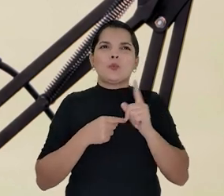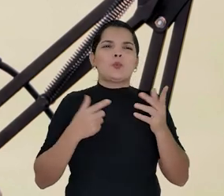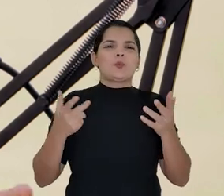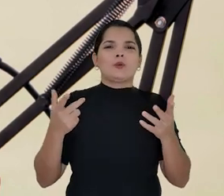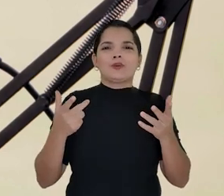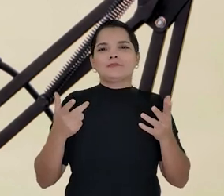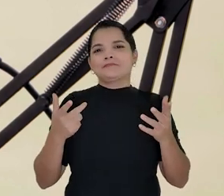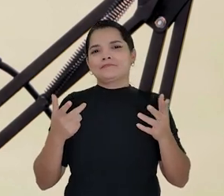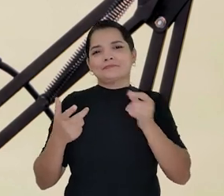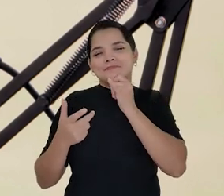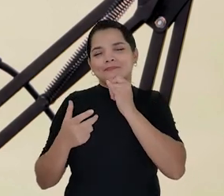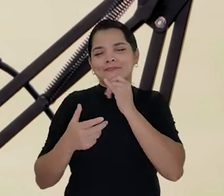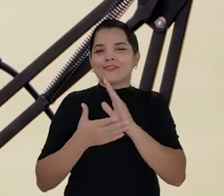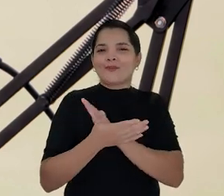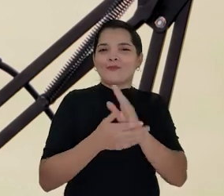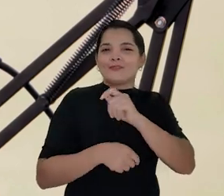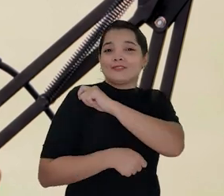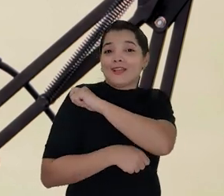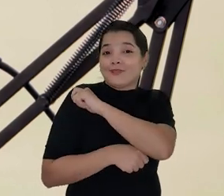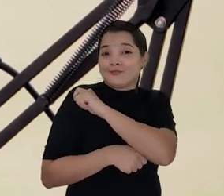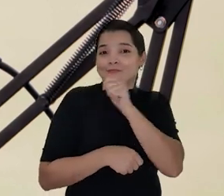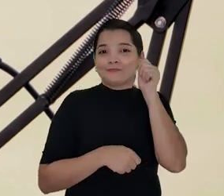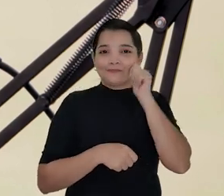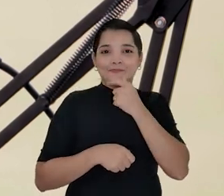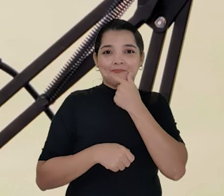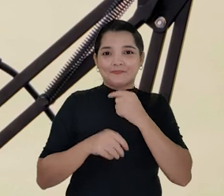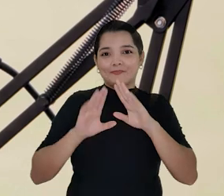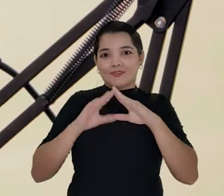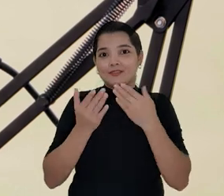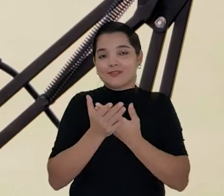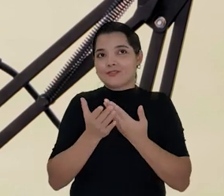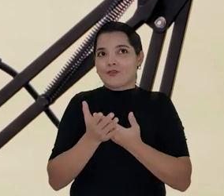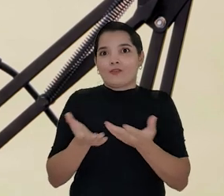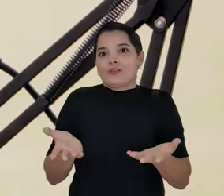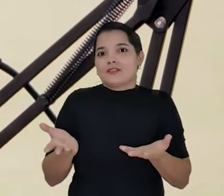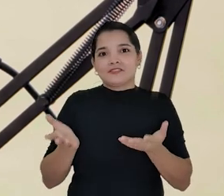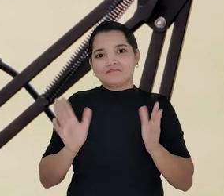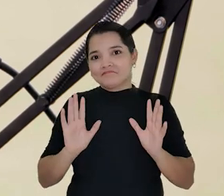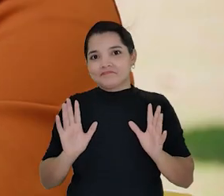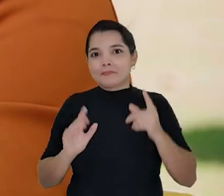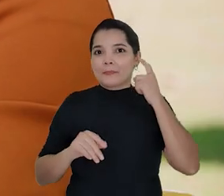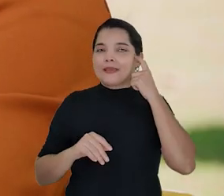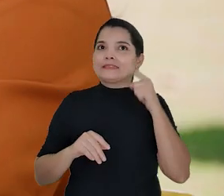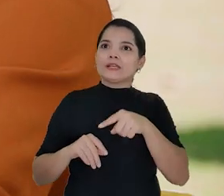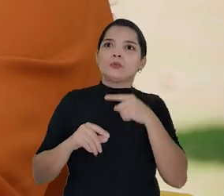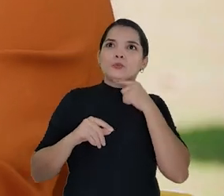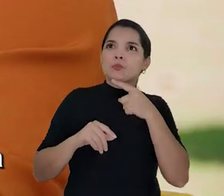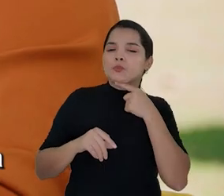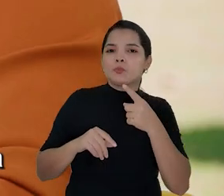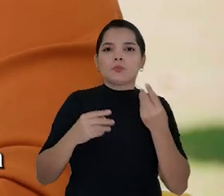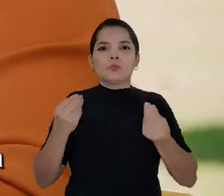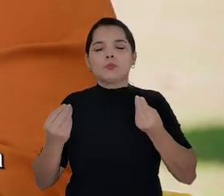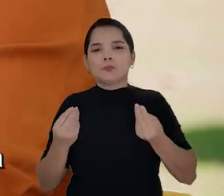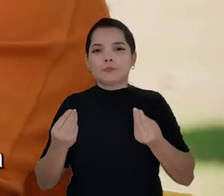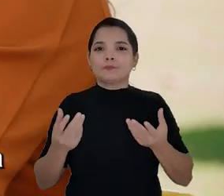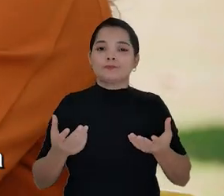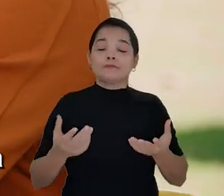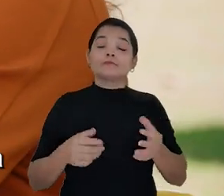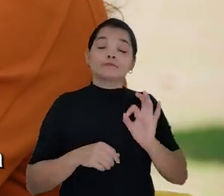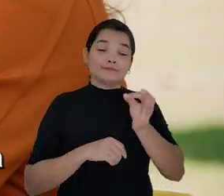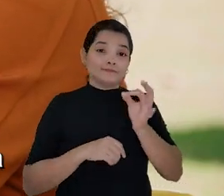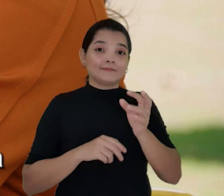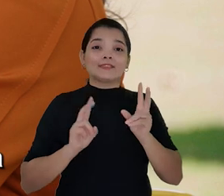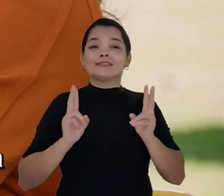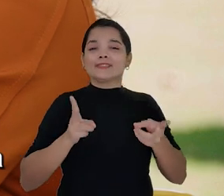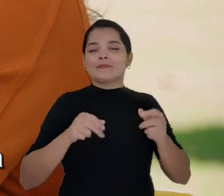exemplo alunos e alunas de escolas eh enfim a gente tem trabalhado dinâmica né da